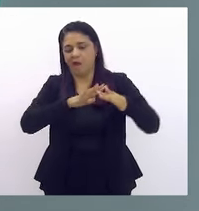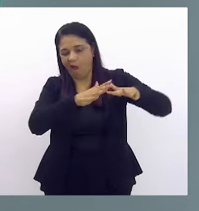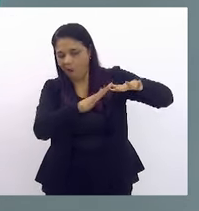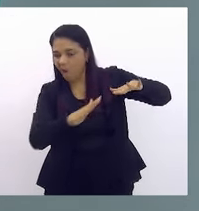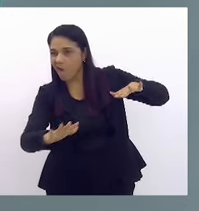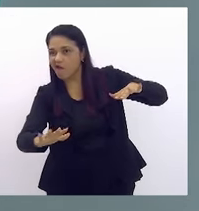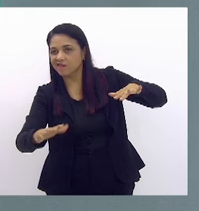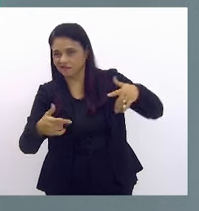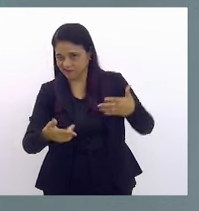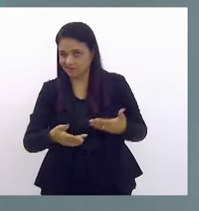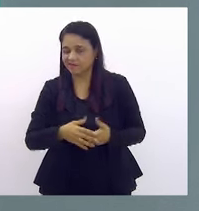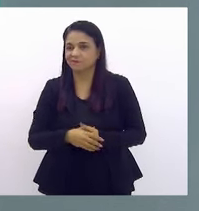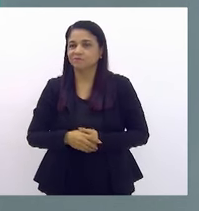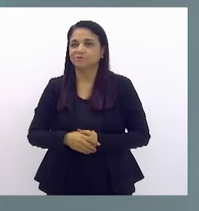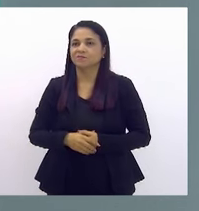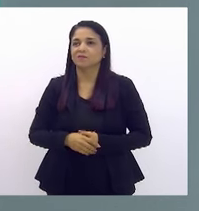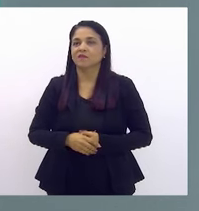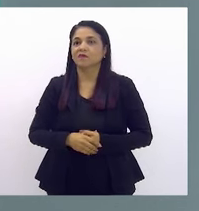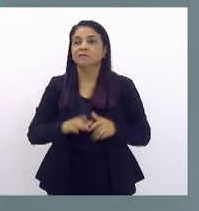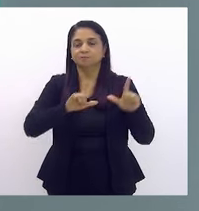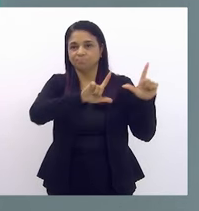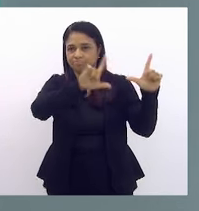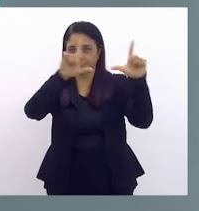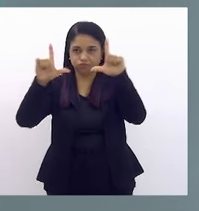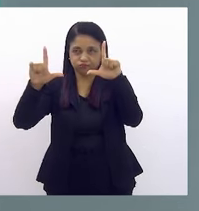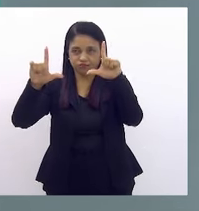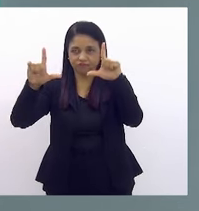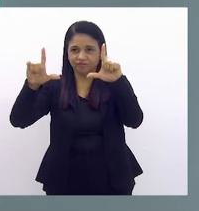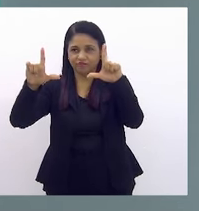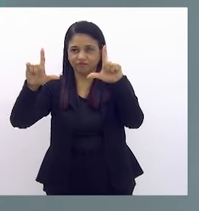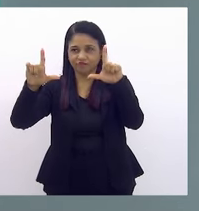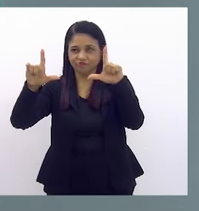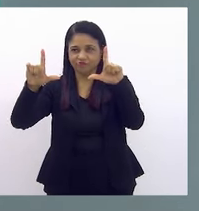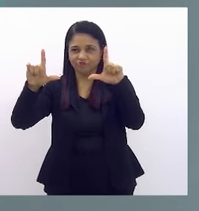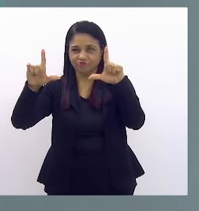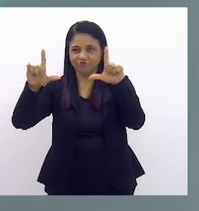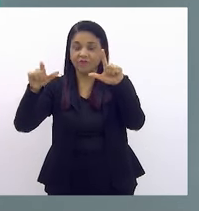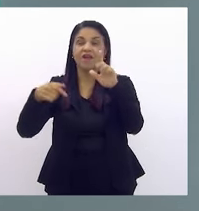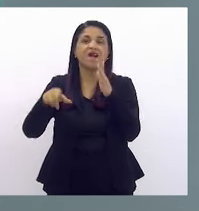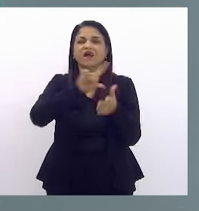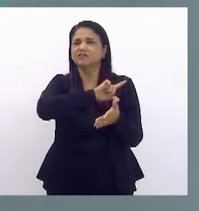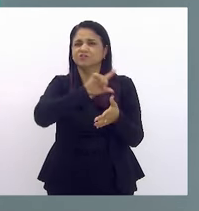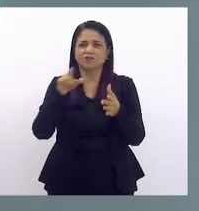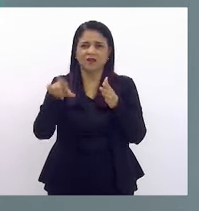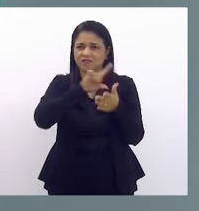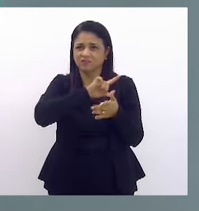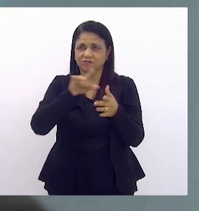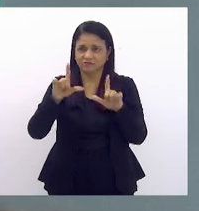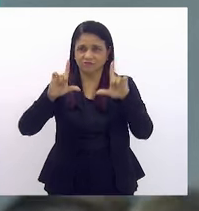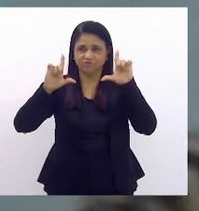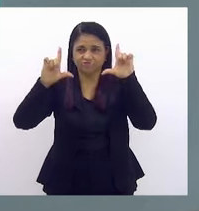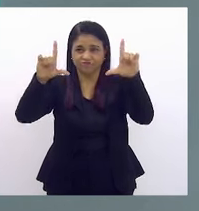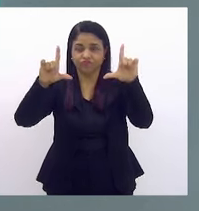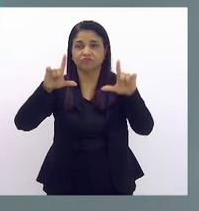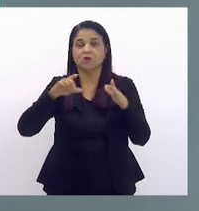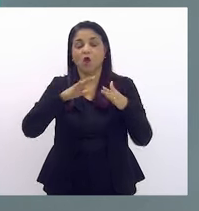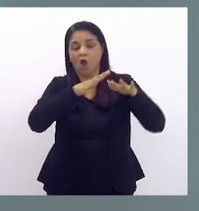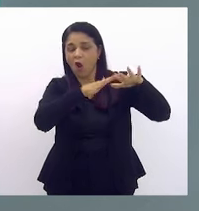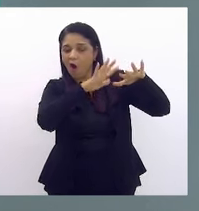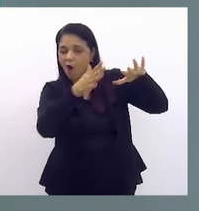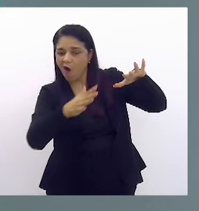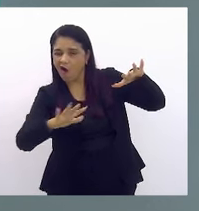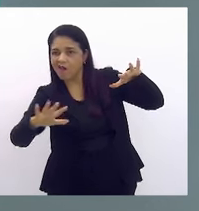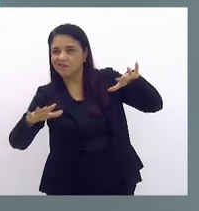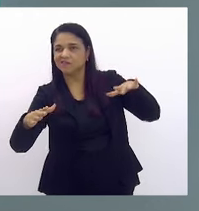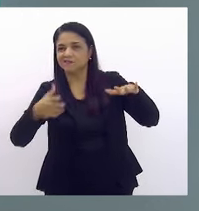Aqui no... Você passou pela praia... Não, antes disso. Orla de Araçatiba.